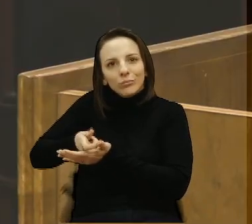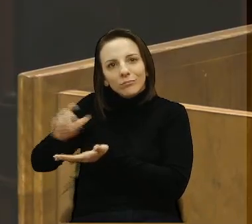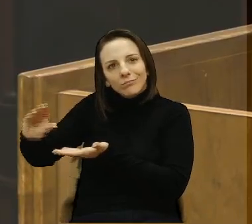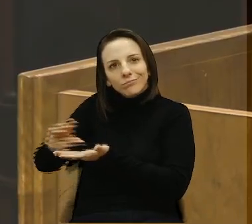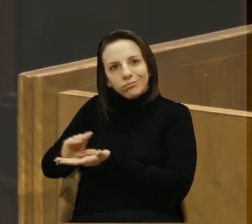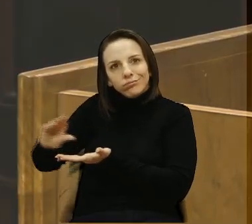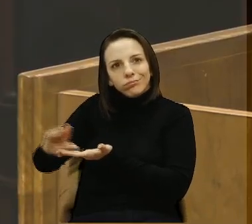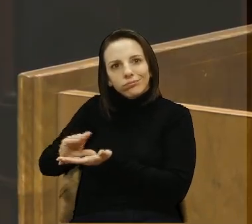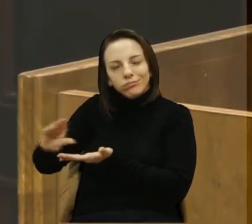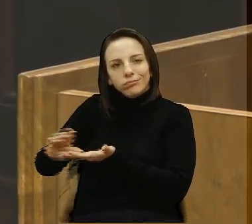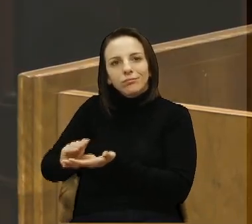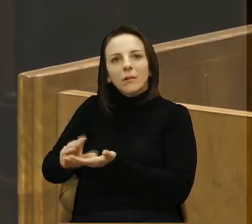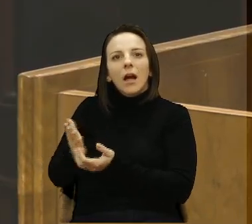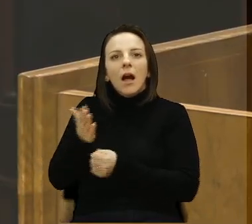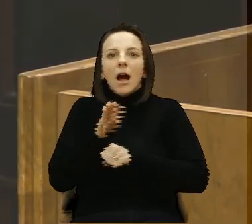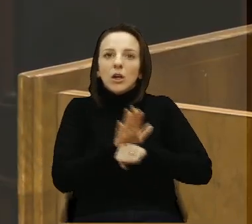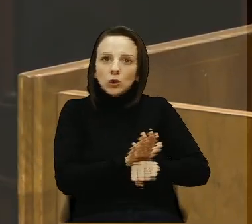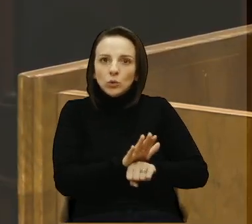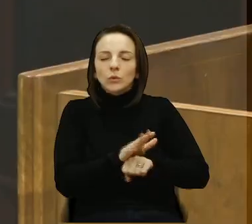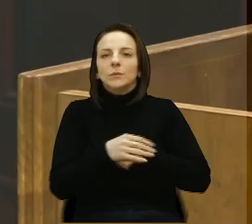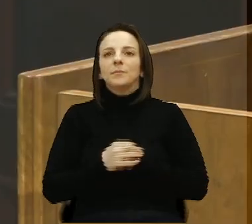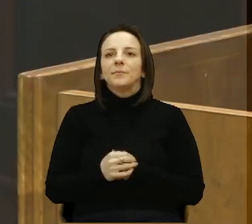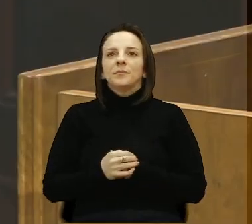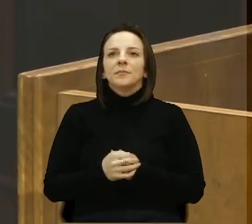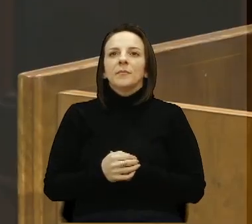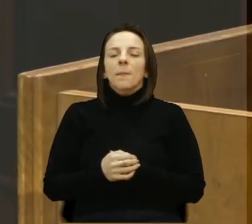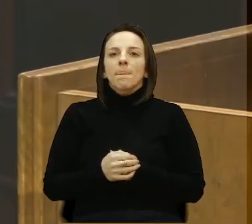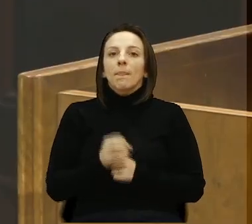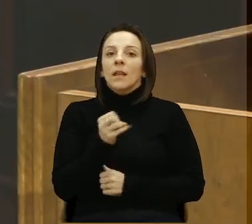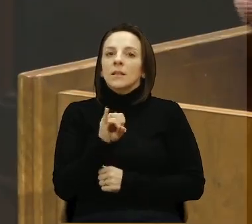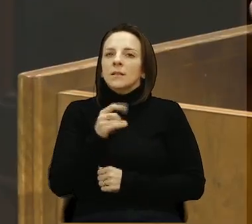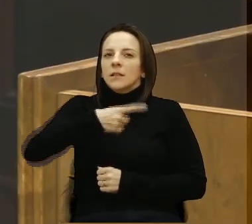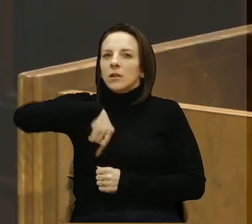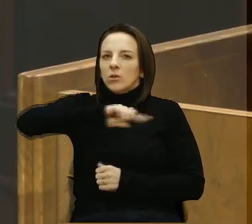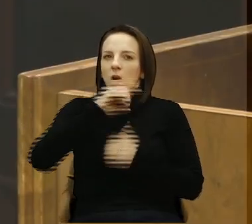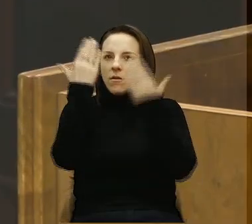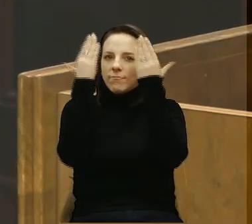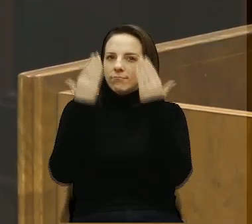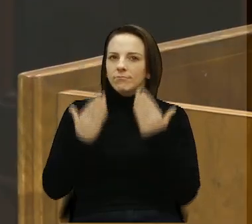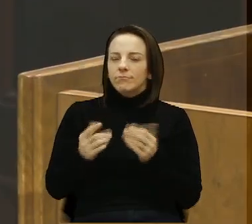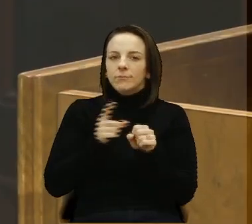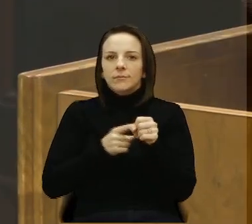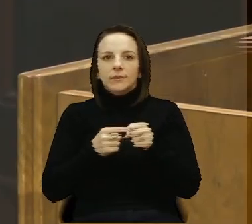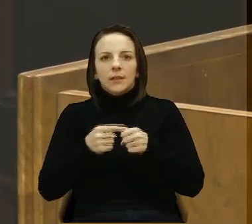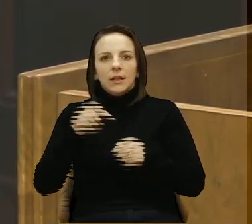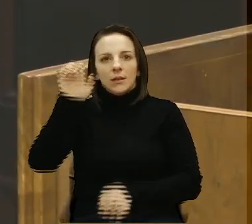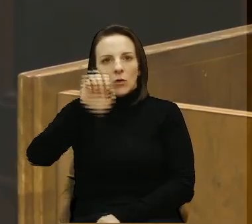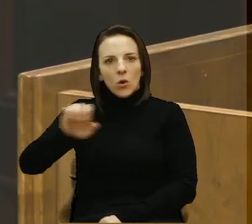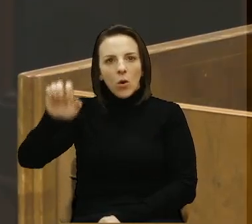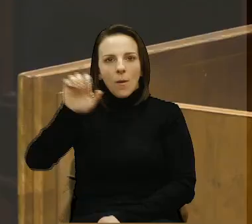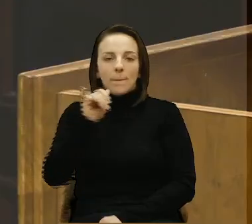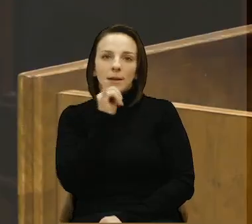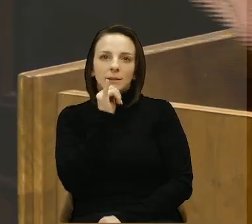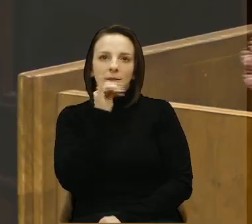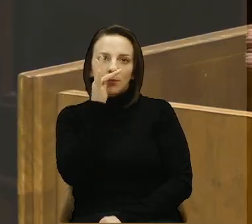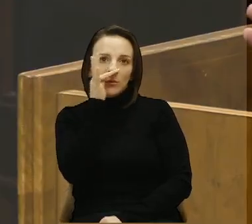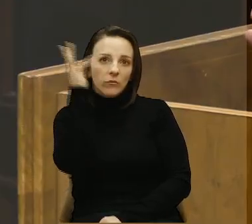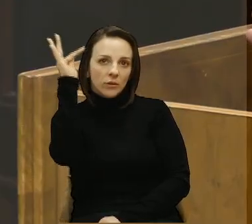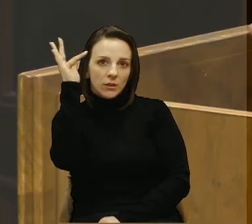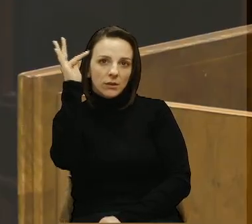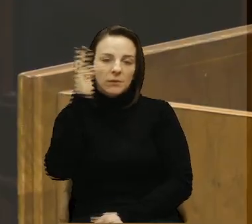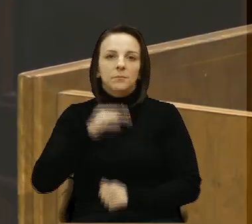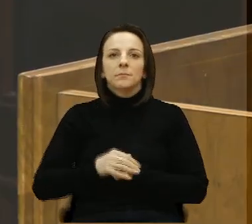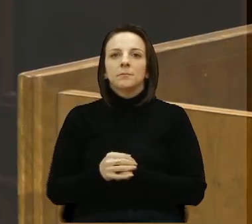for analisar, para concluir, senhor presidente, se nós pegarmos cidades europeias, como por exemplo a França, vou citar só um aqui,